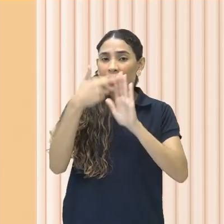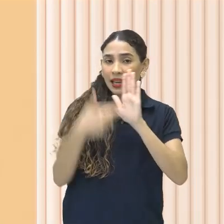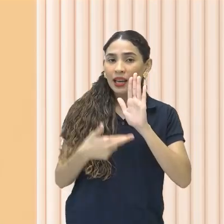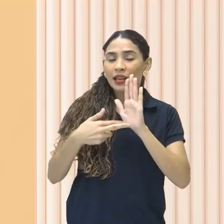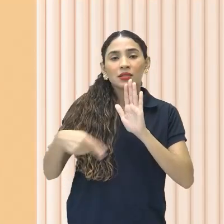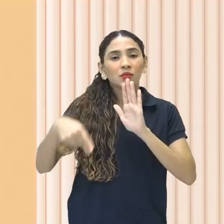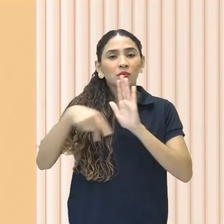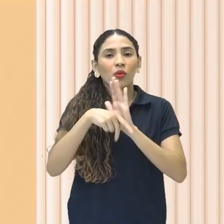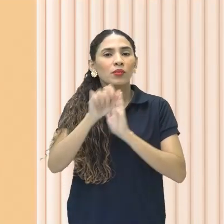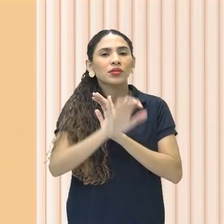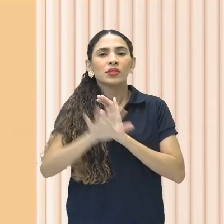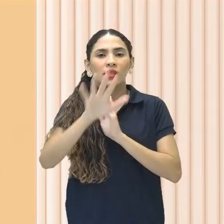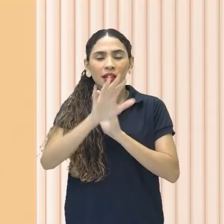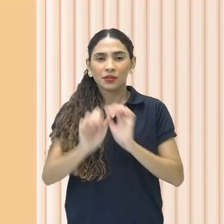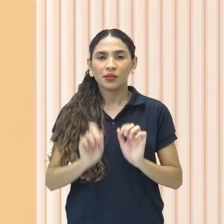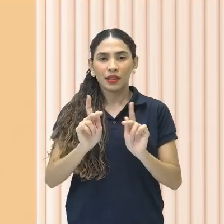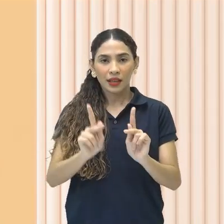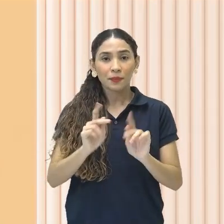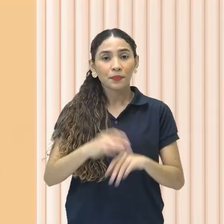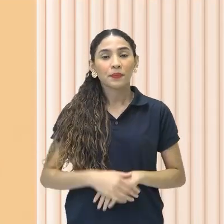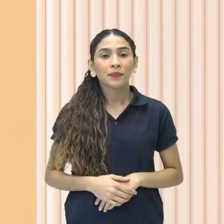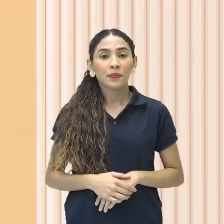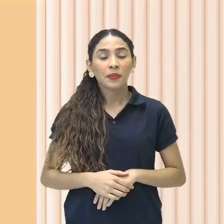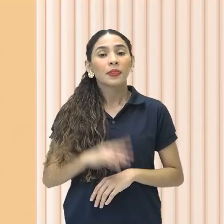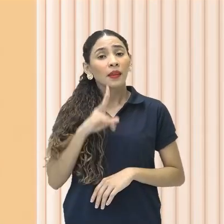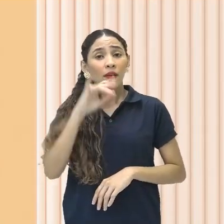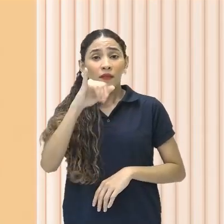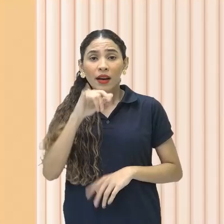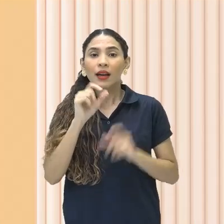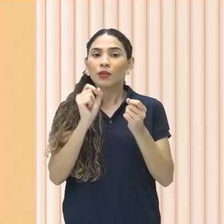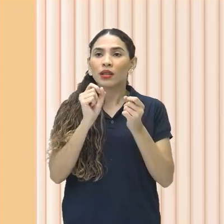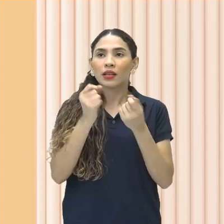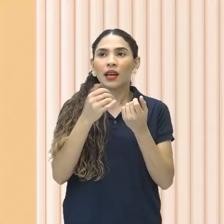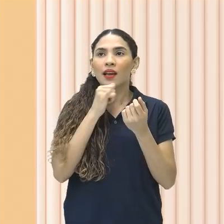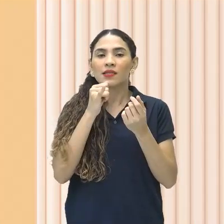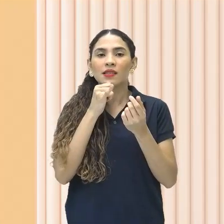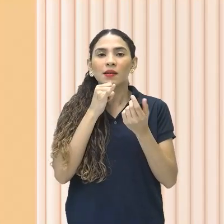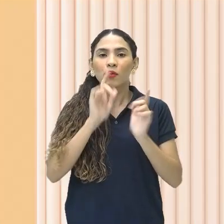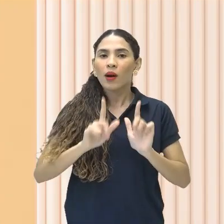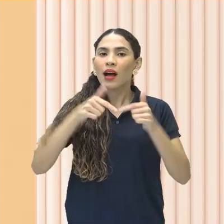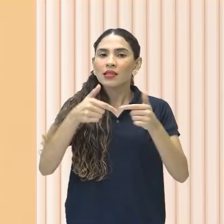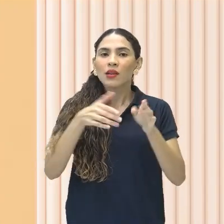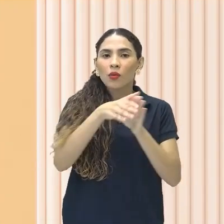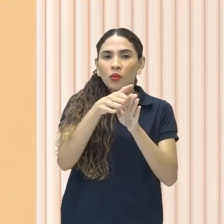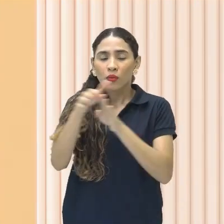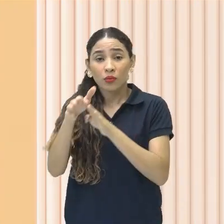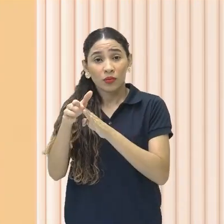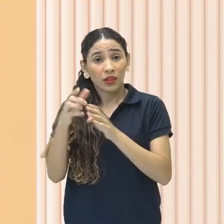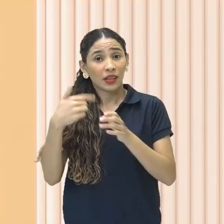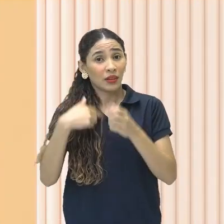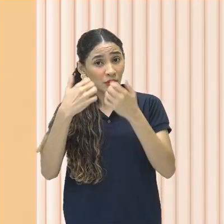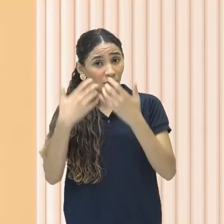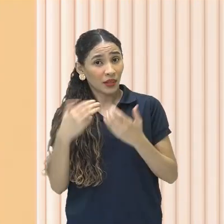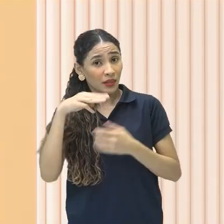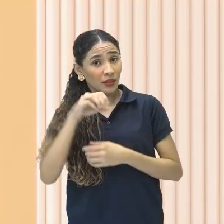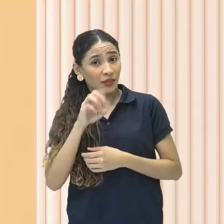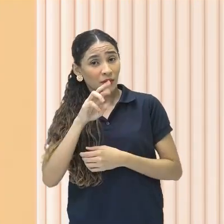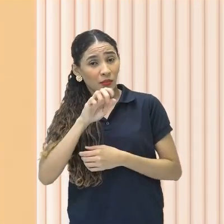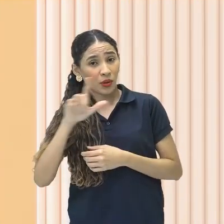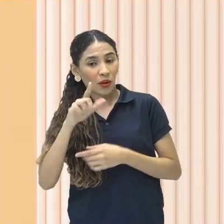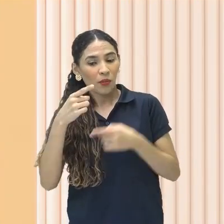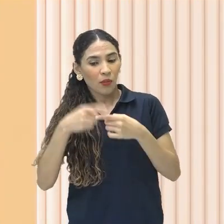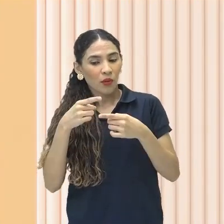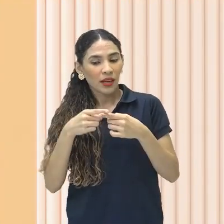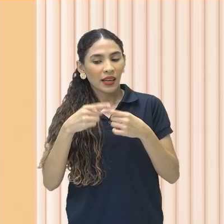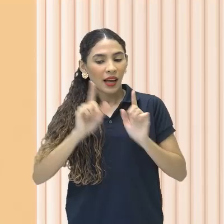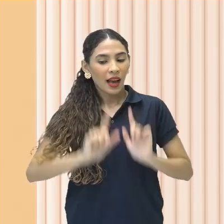princípios gerais, tá? Que vão nortear todas as nossas ações. Eu já estou falando do que é moral, porque quando eu